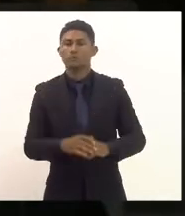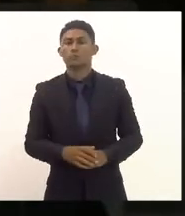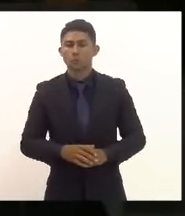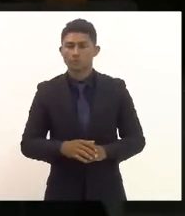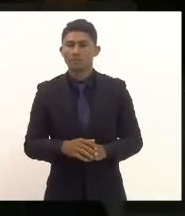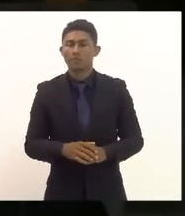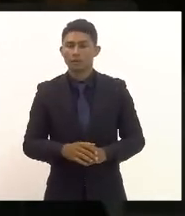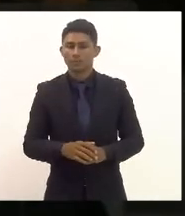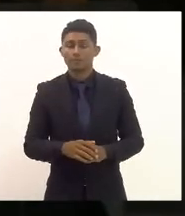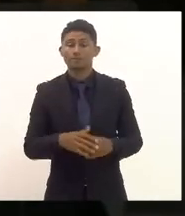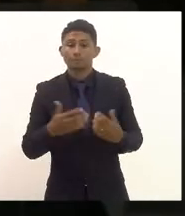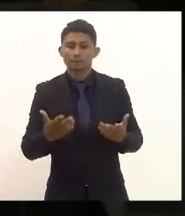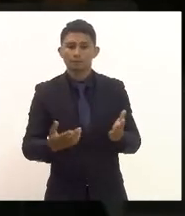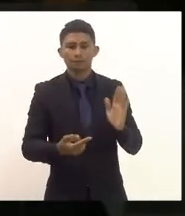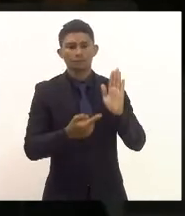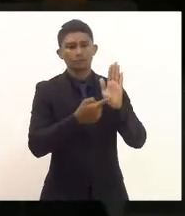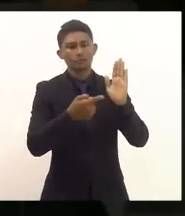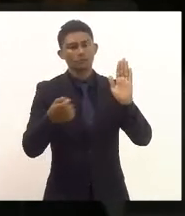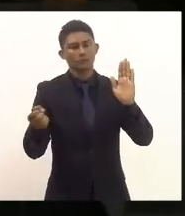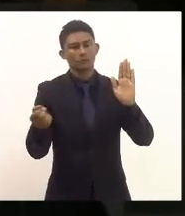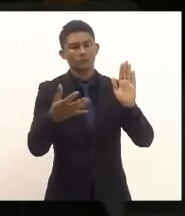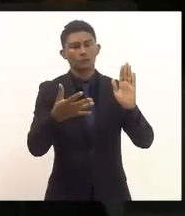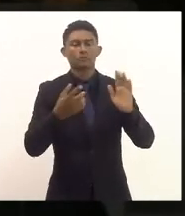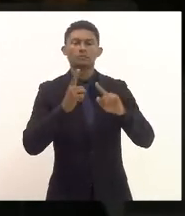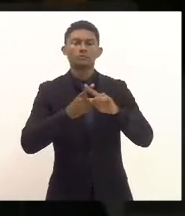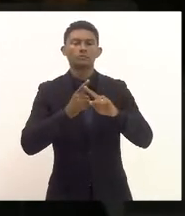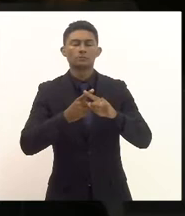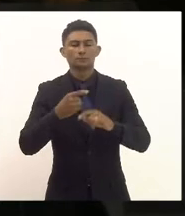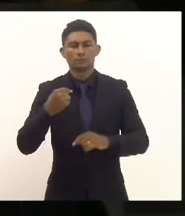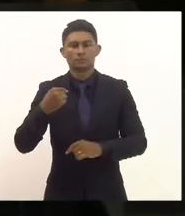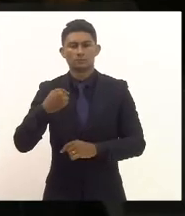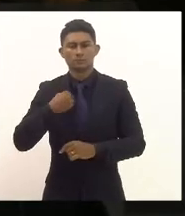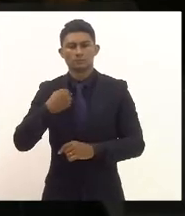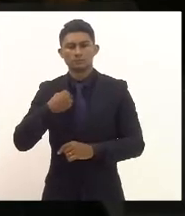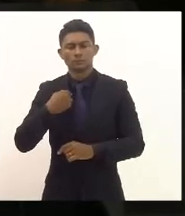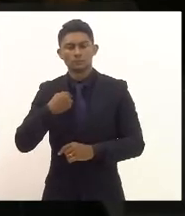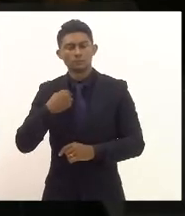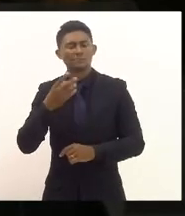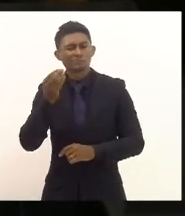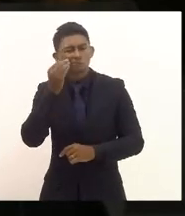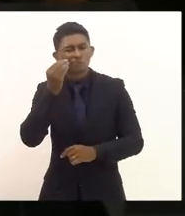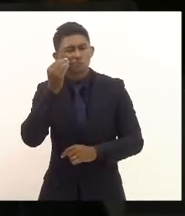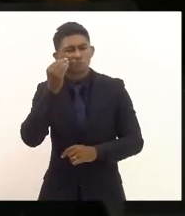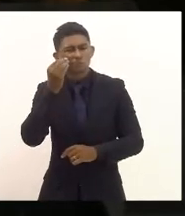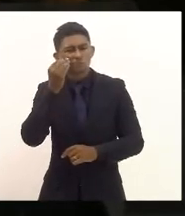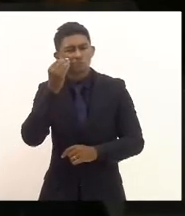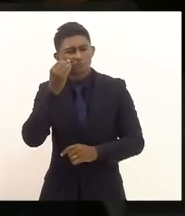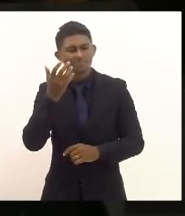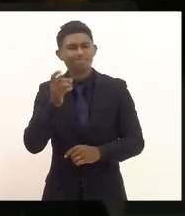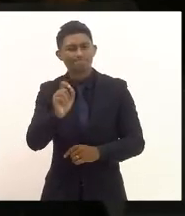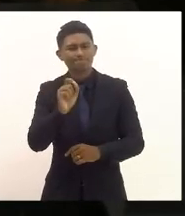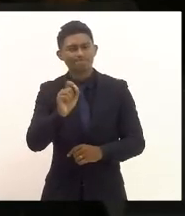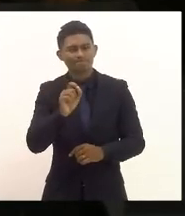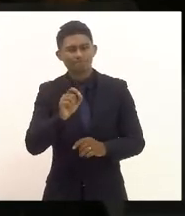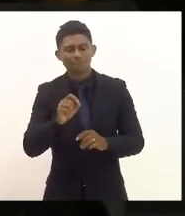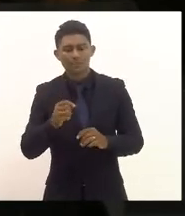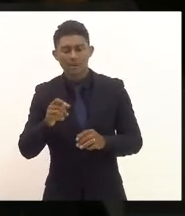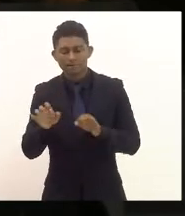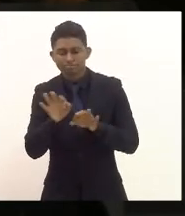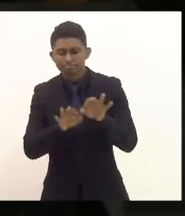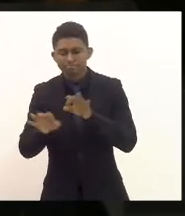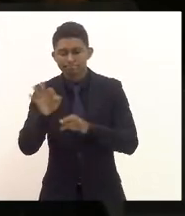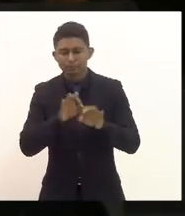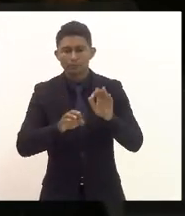é desse novo aspecto que eu procurei de uma forma amena produzir uma Emenda